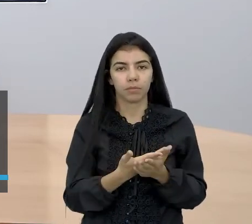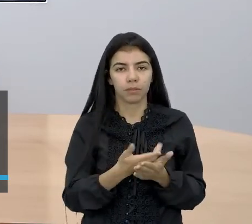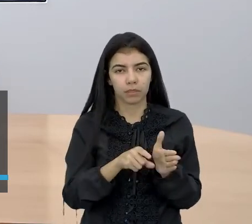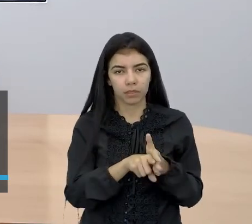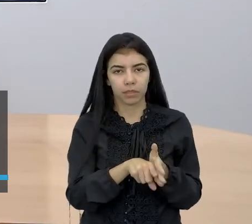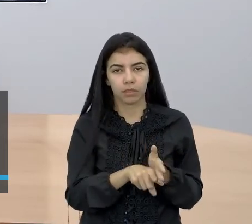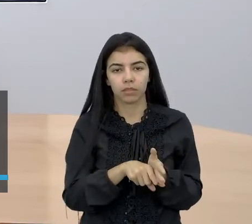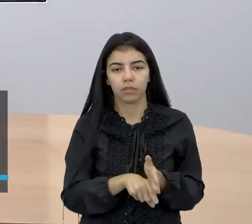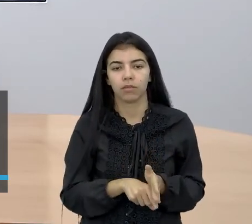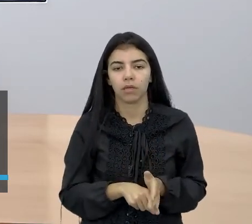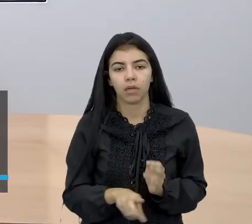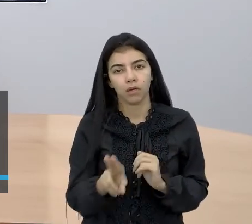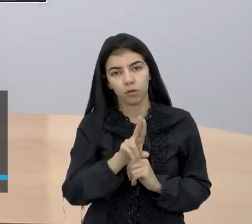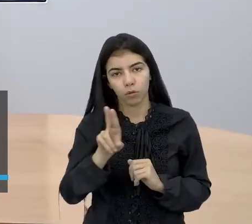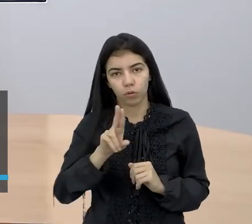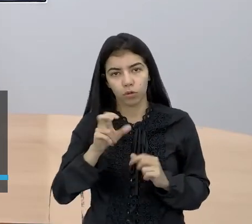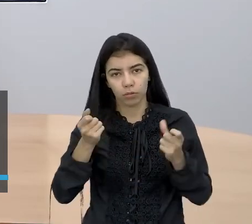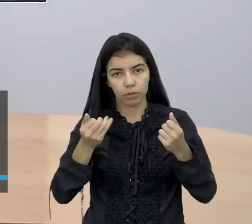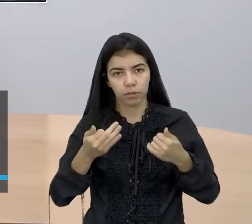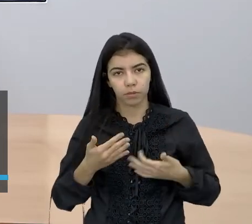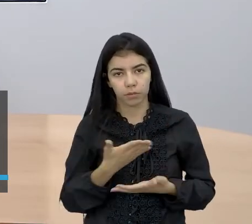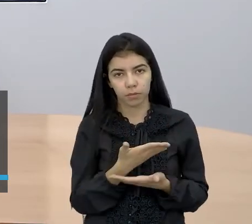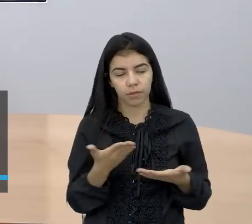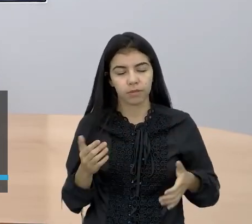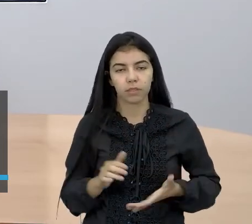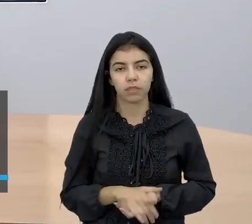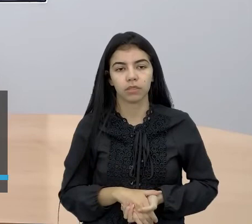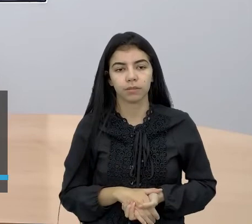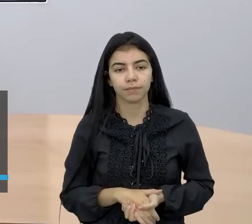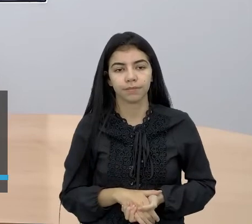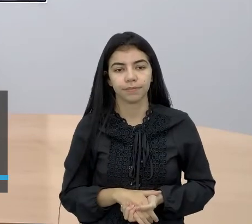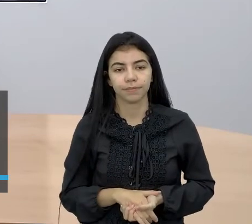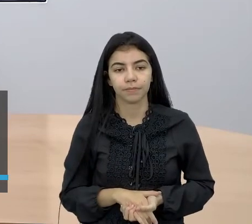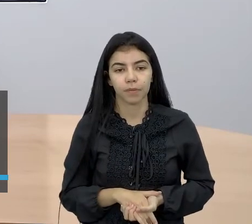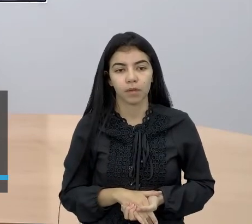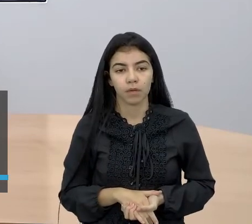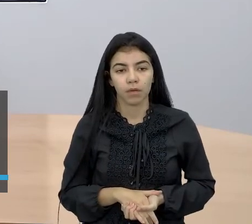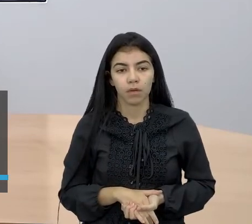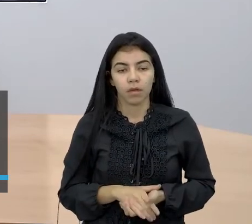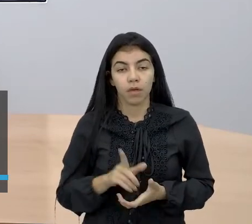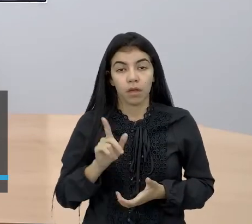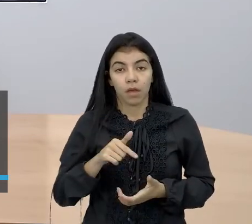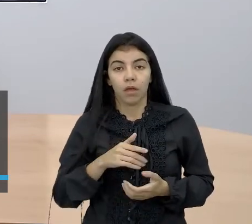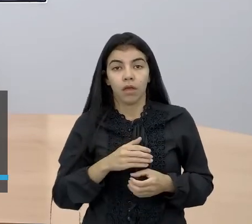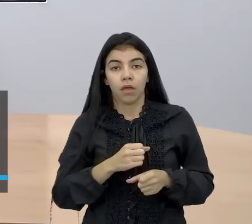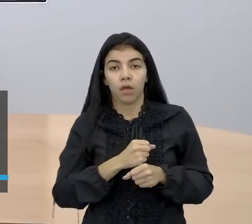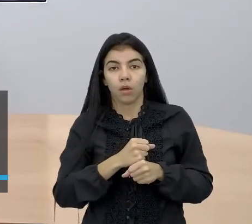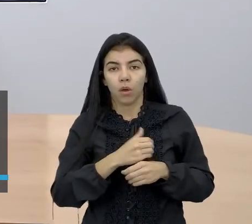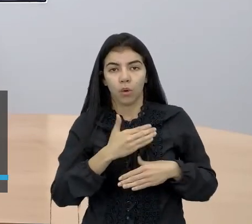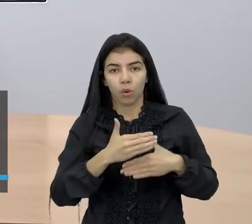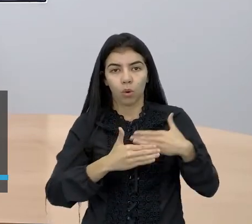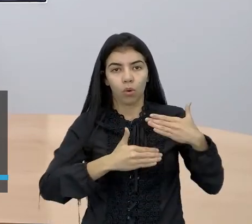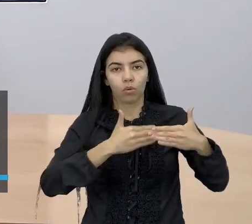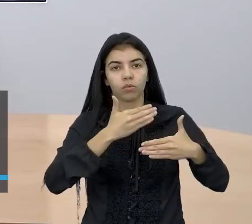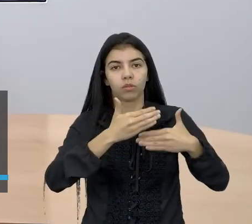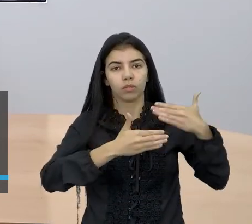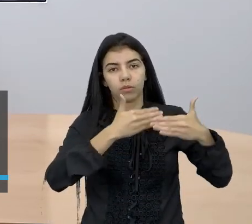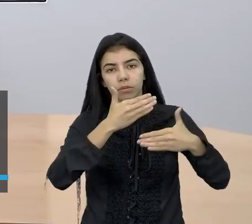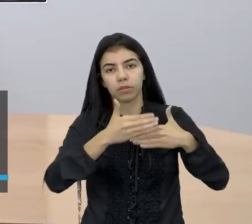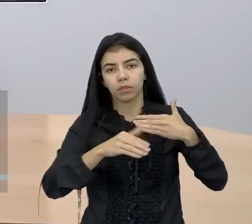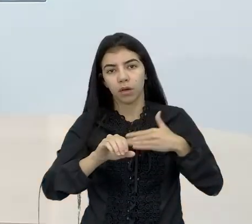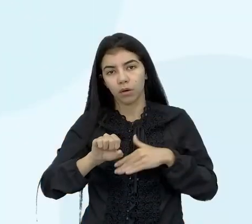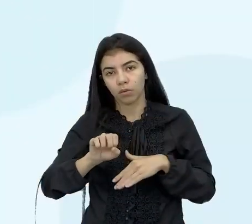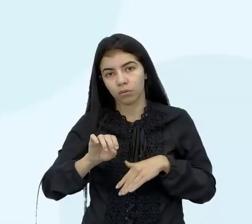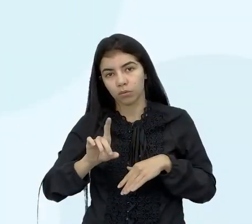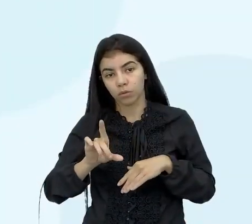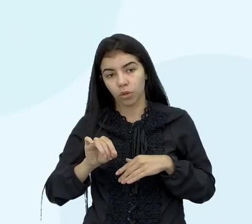a partir do nome que eu dei para vocês, tudo bem? Então, vamos lá. Constituição da solução do solo. Vamos